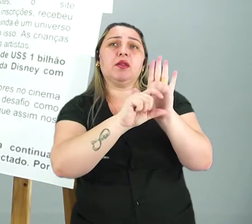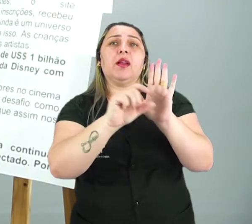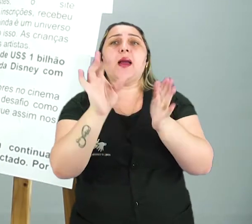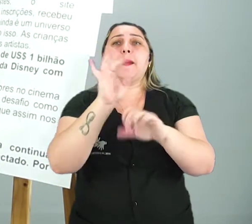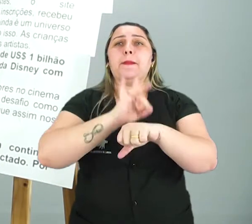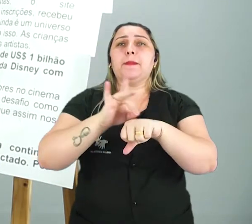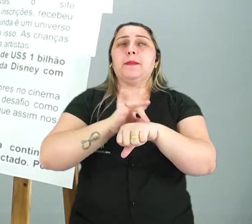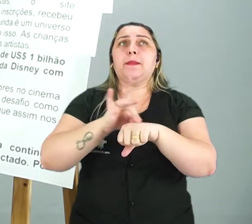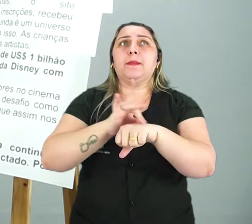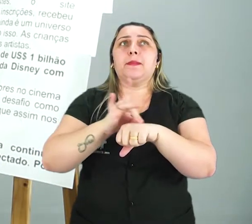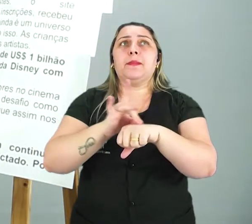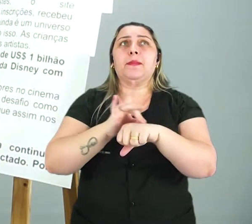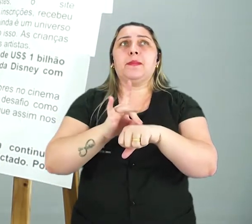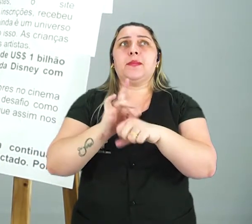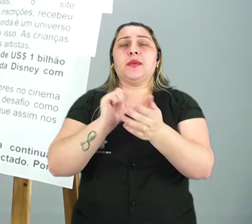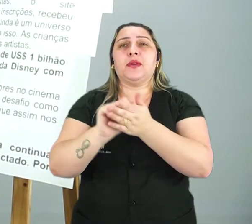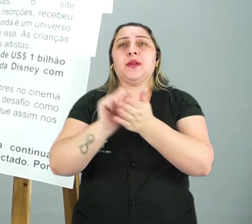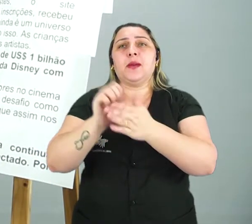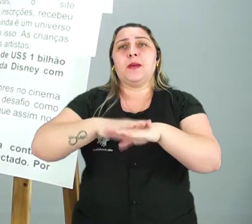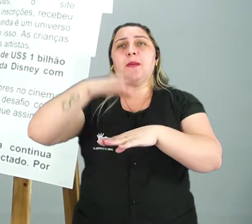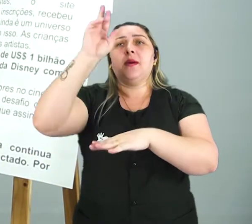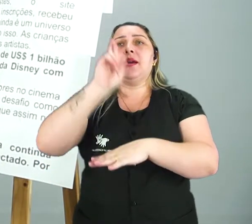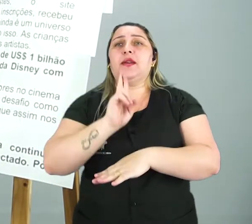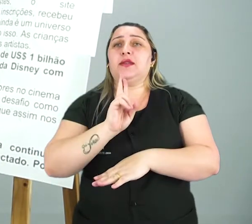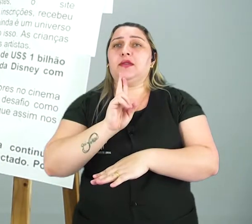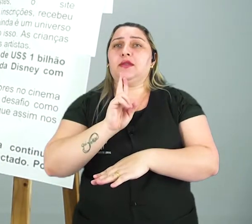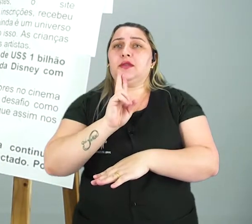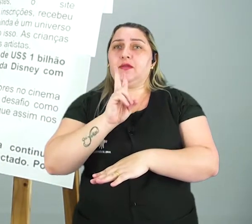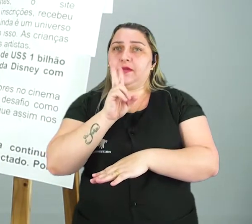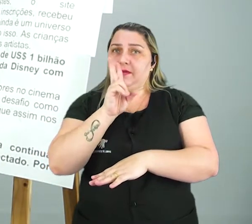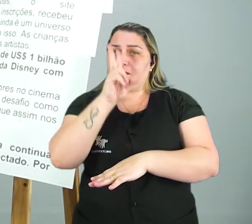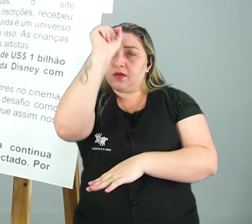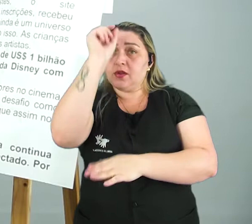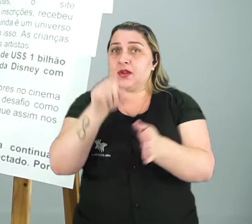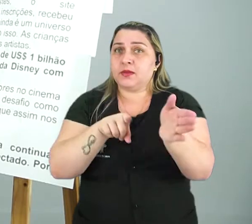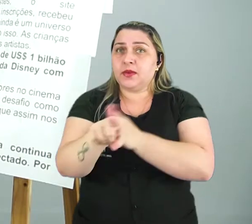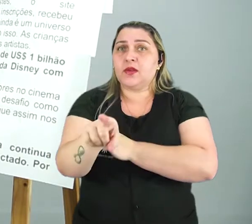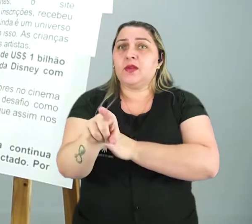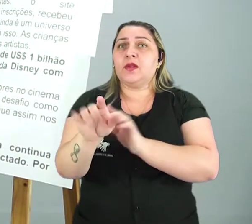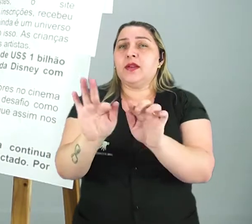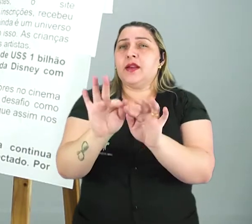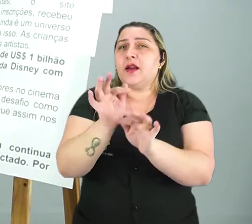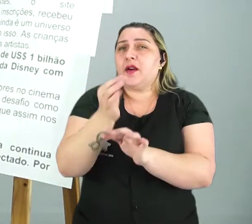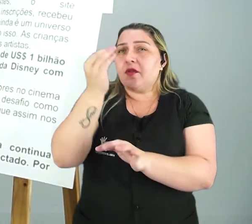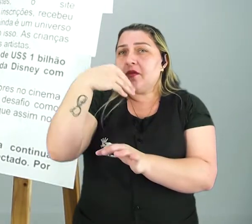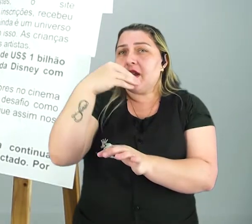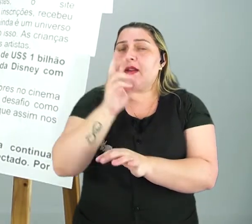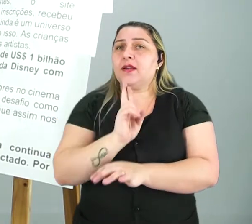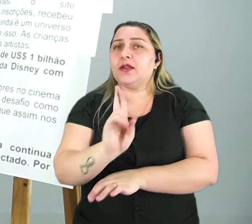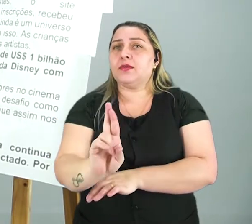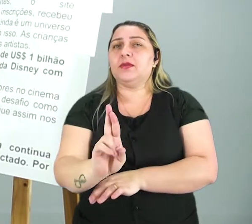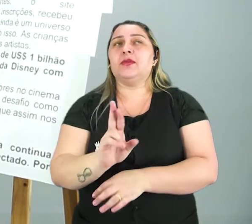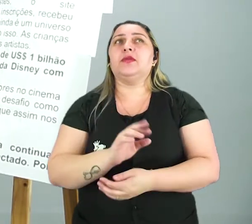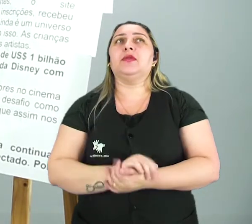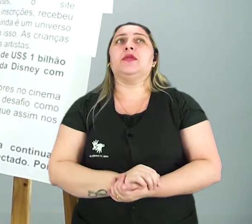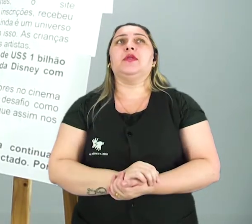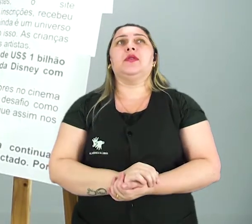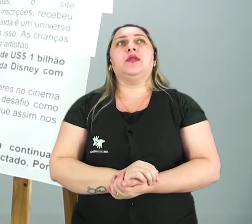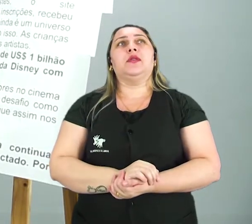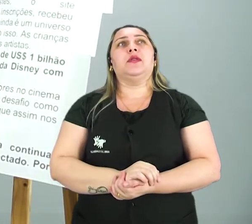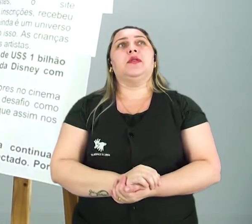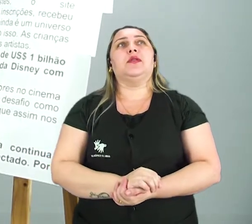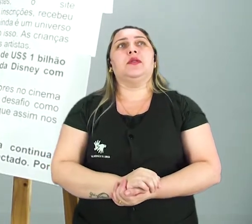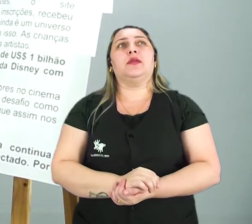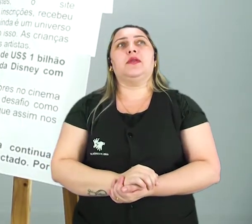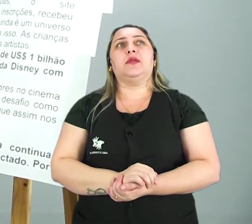negrito, escrita mais forte, são as perguntas, ok? E aqui são as respostas, que